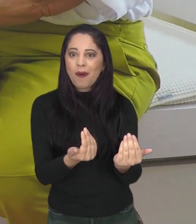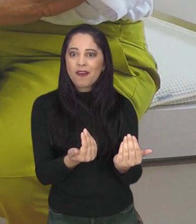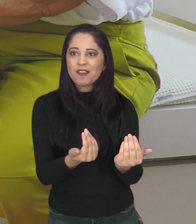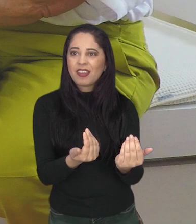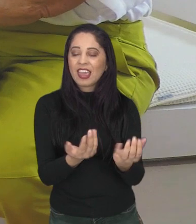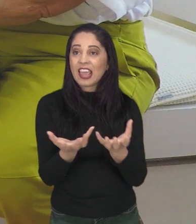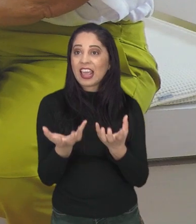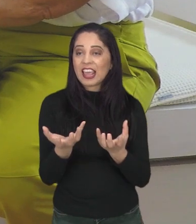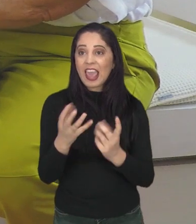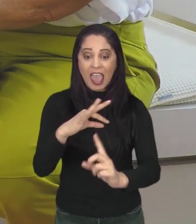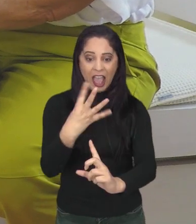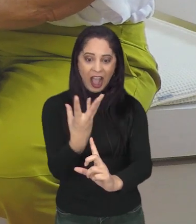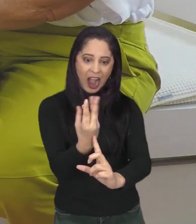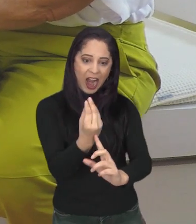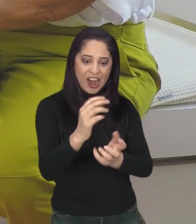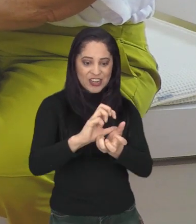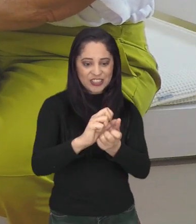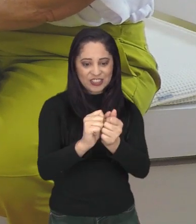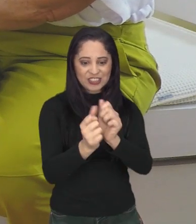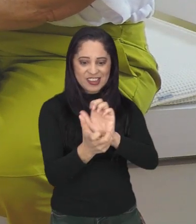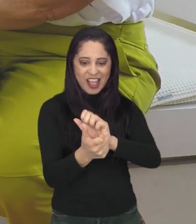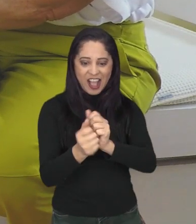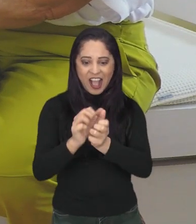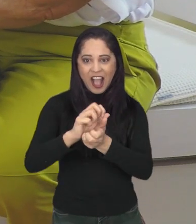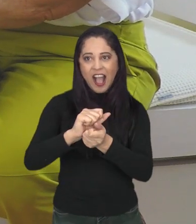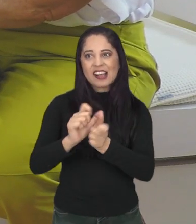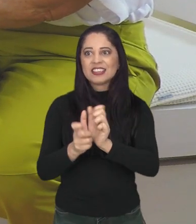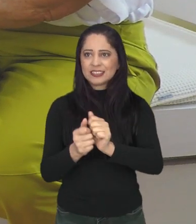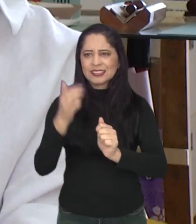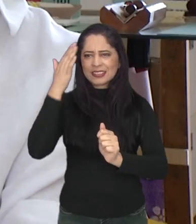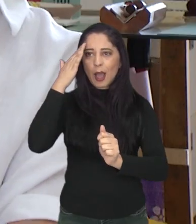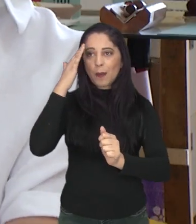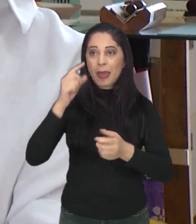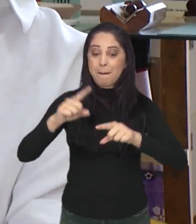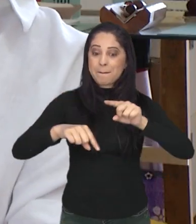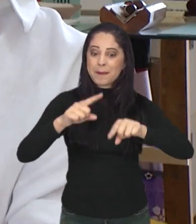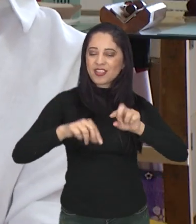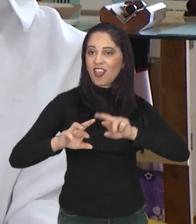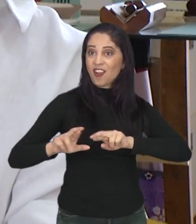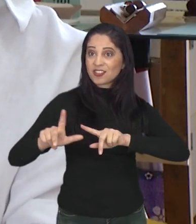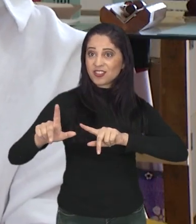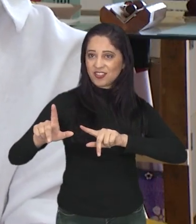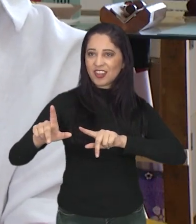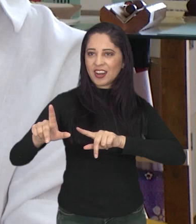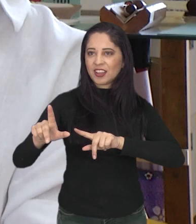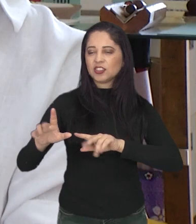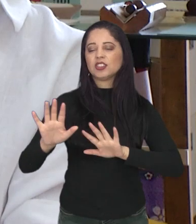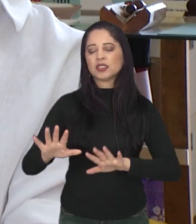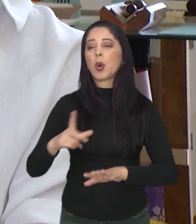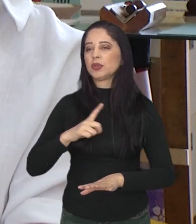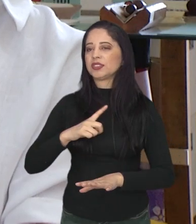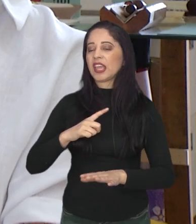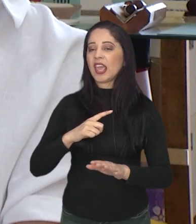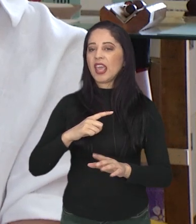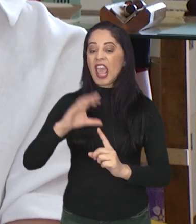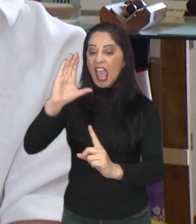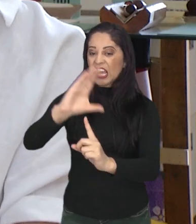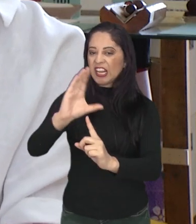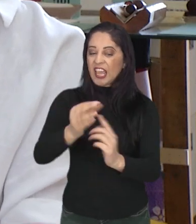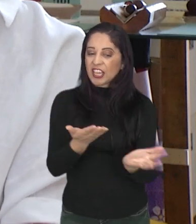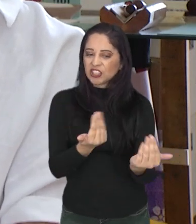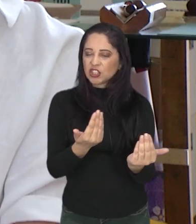buscando essa alternativa artesanal para para ter um produto diferenciado então eu tenho bastante clientes